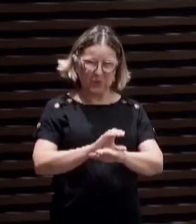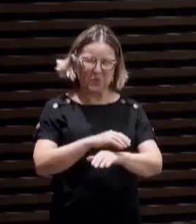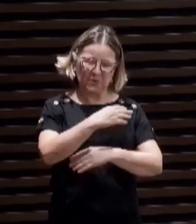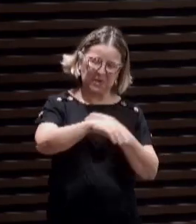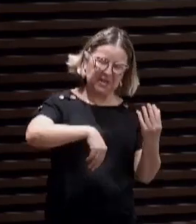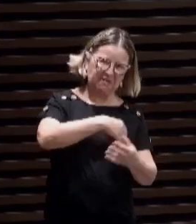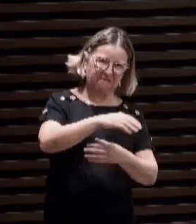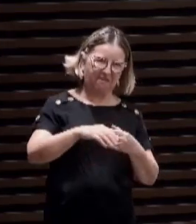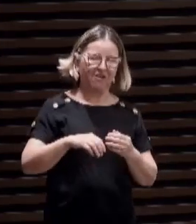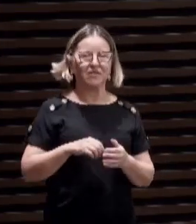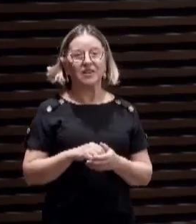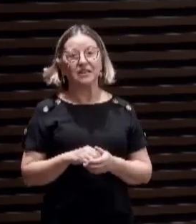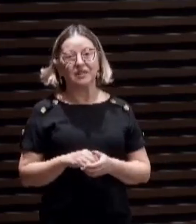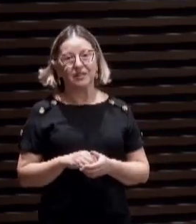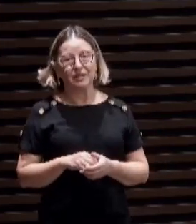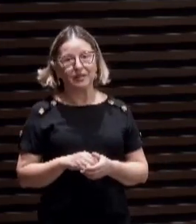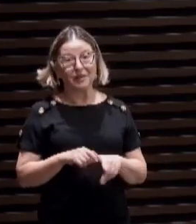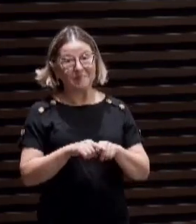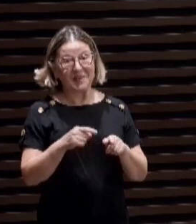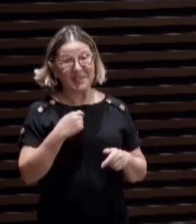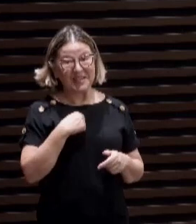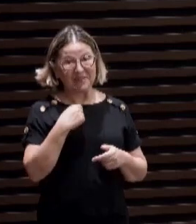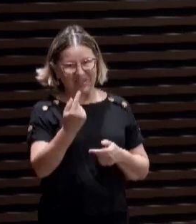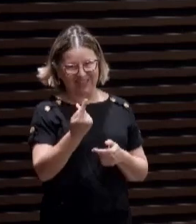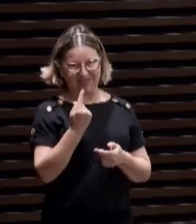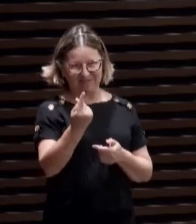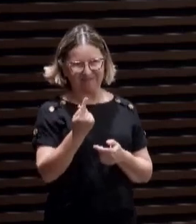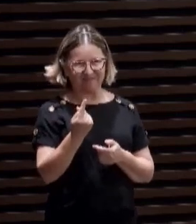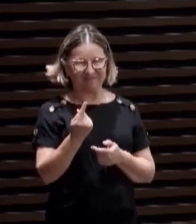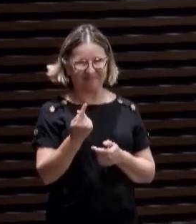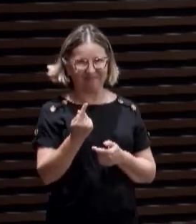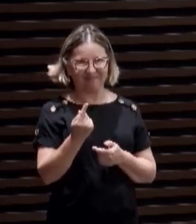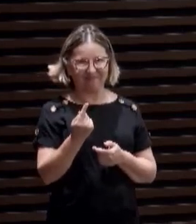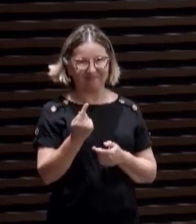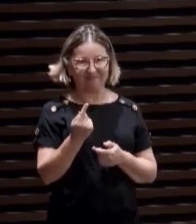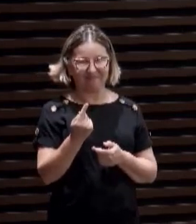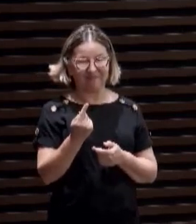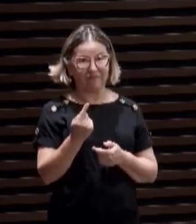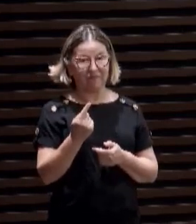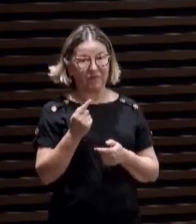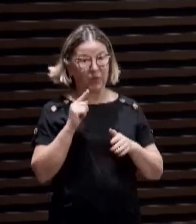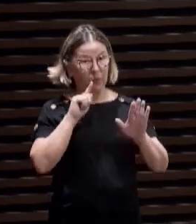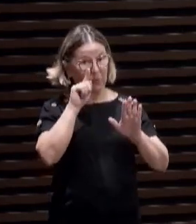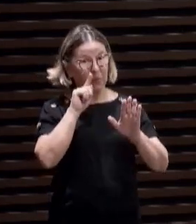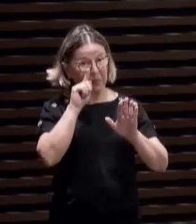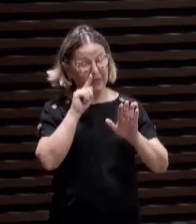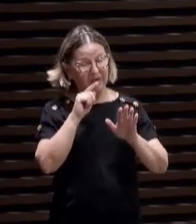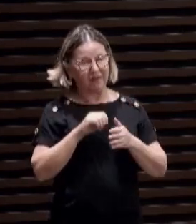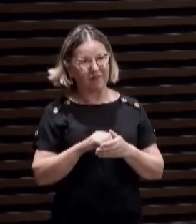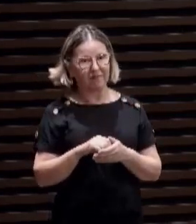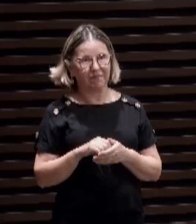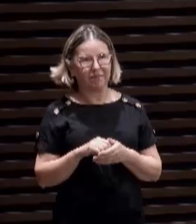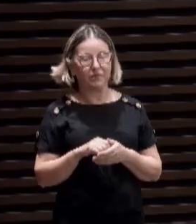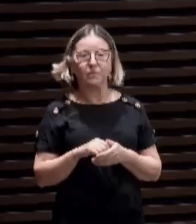nós. Mas eu e você corremos o risco de, num determinado momento, semearmos a palavra, estarmos